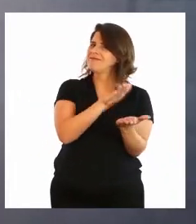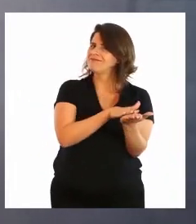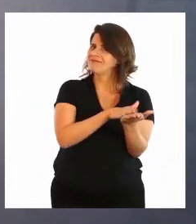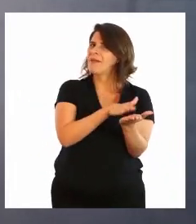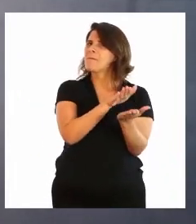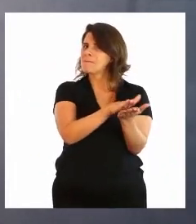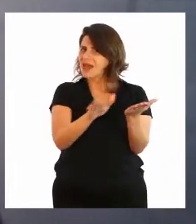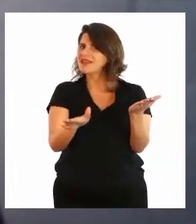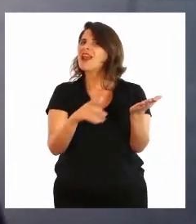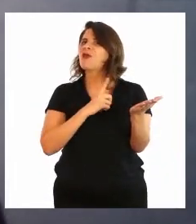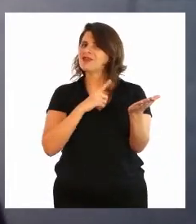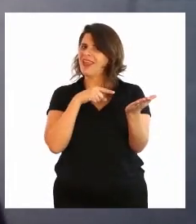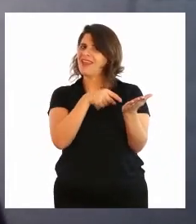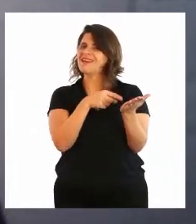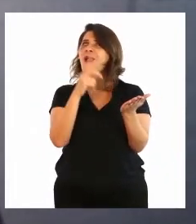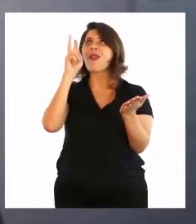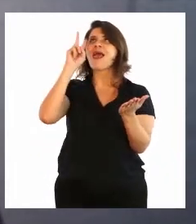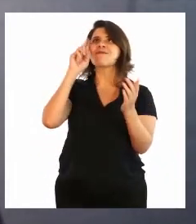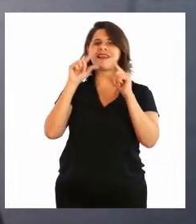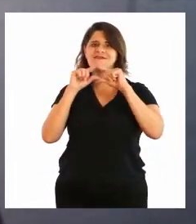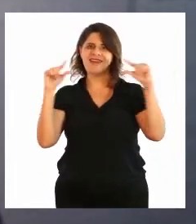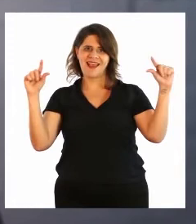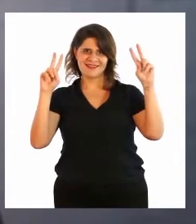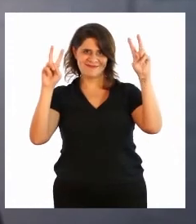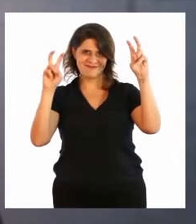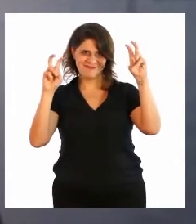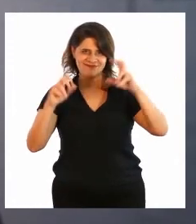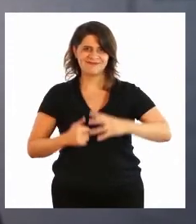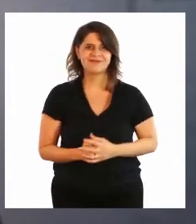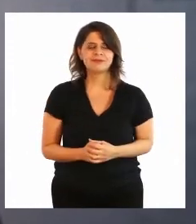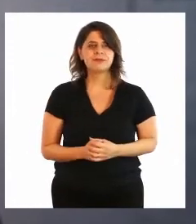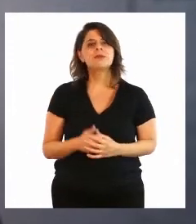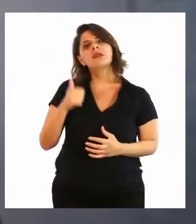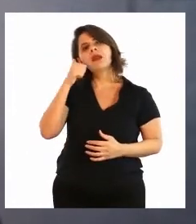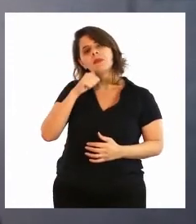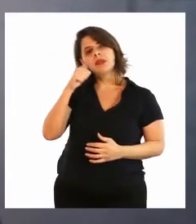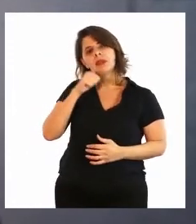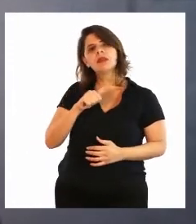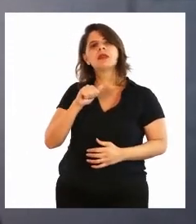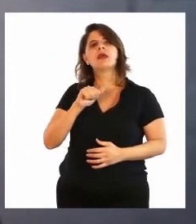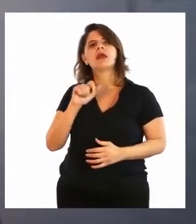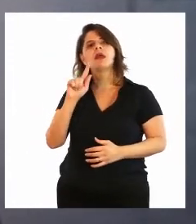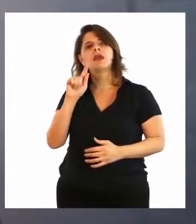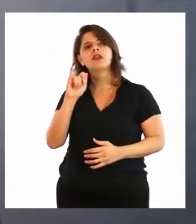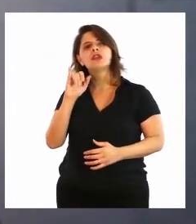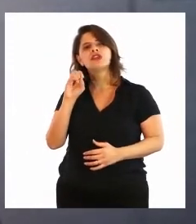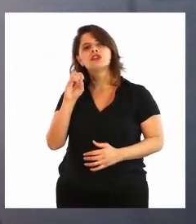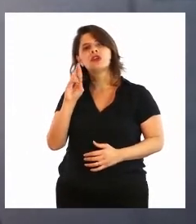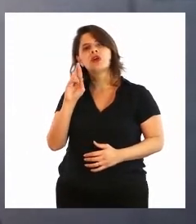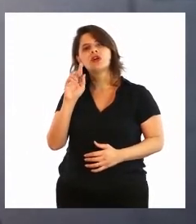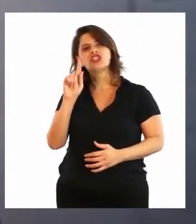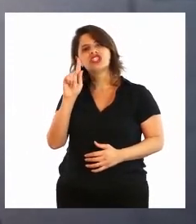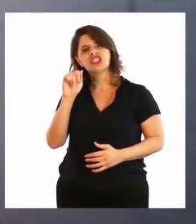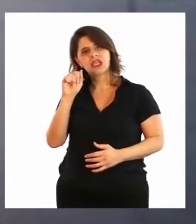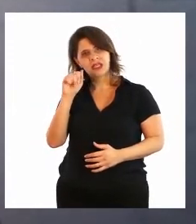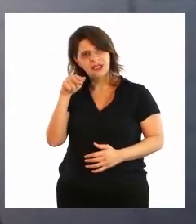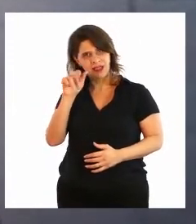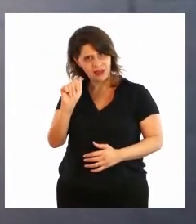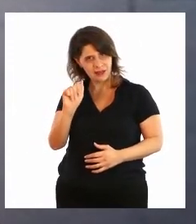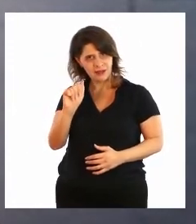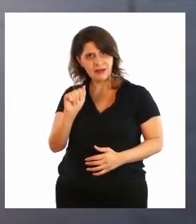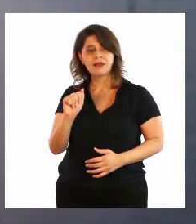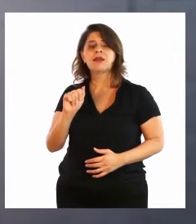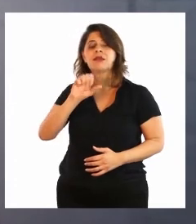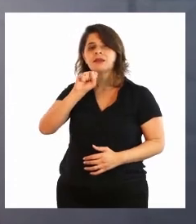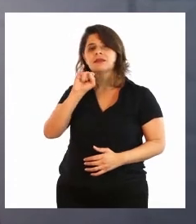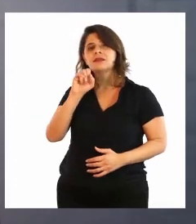A Georgina Silveira Pinto comentou também: que interessante essa ideia de retirar a importância